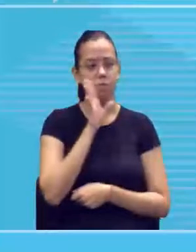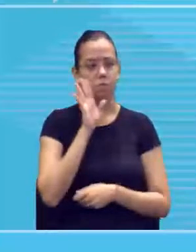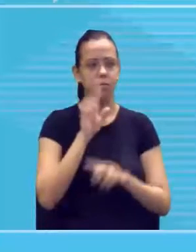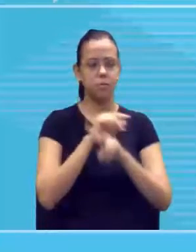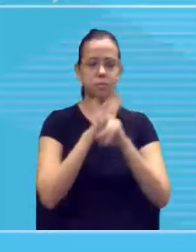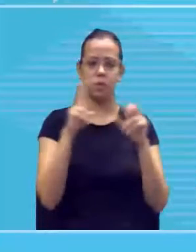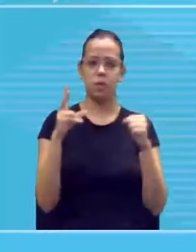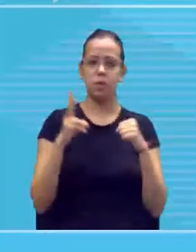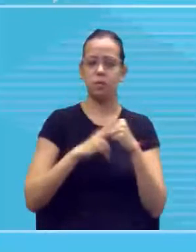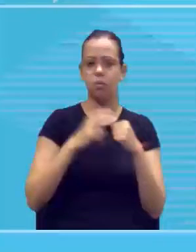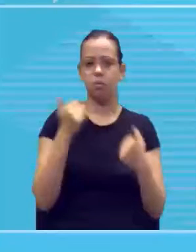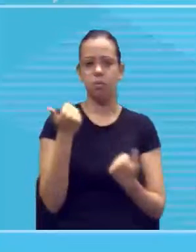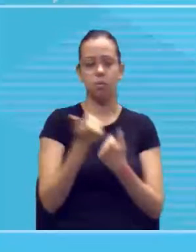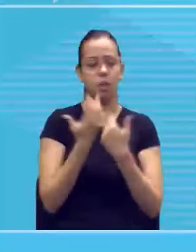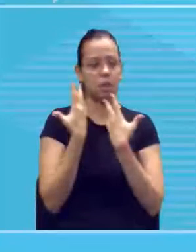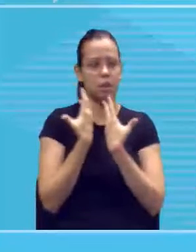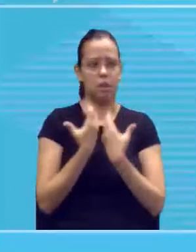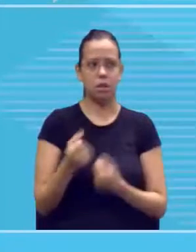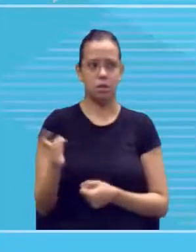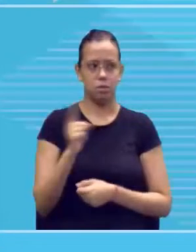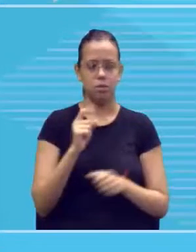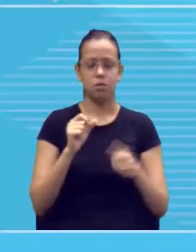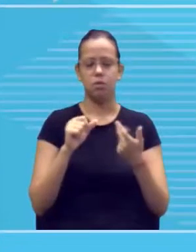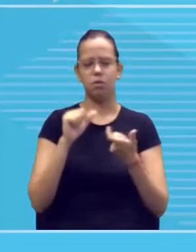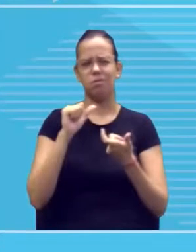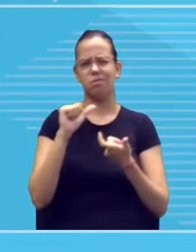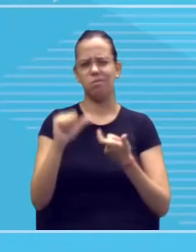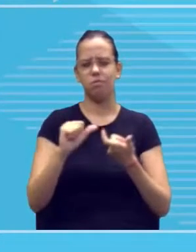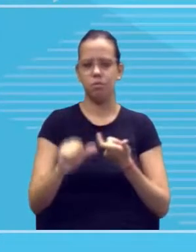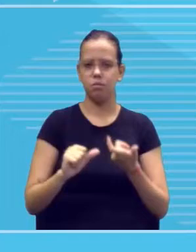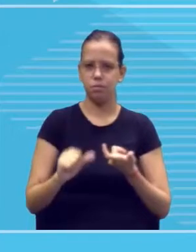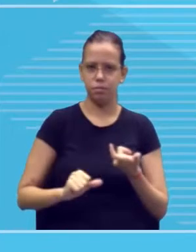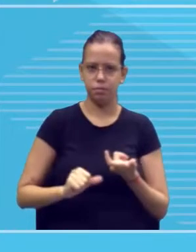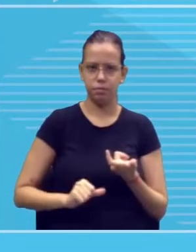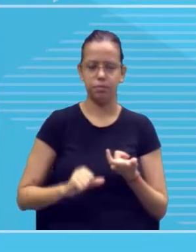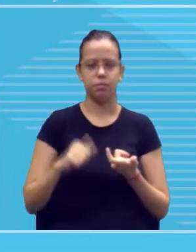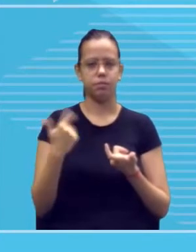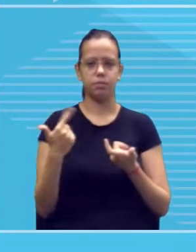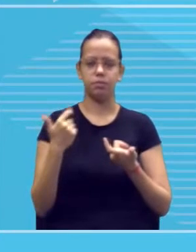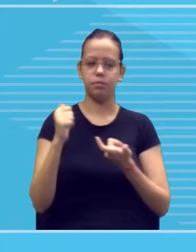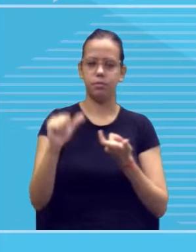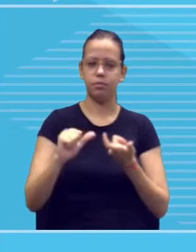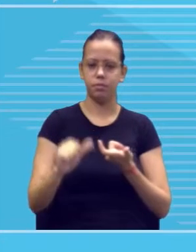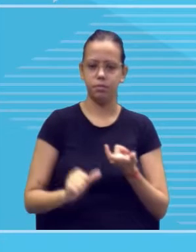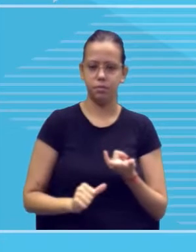modais é que eles não aceitam que são verbal eles não são flexionados